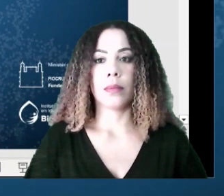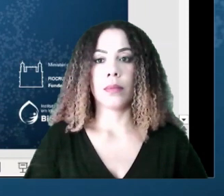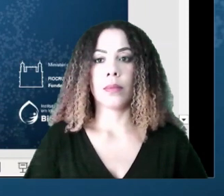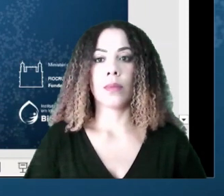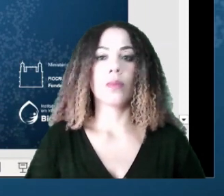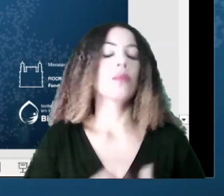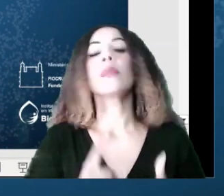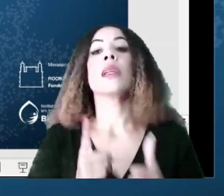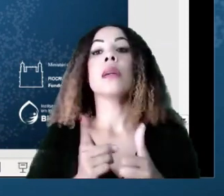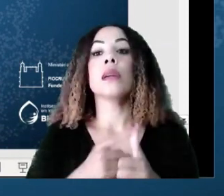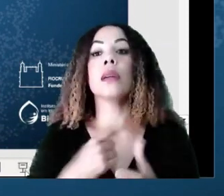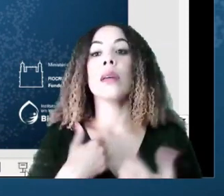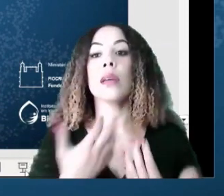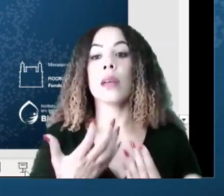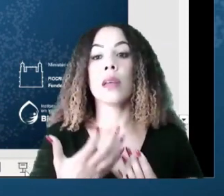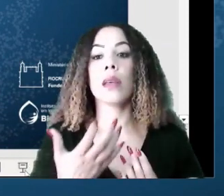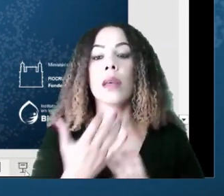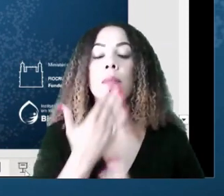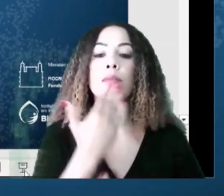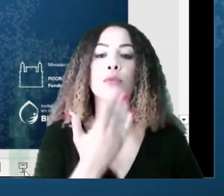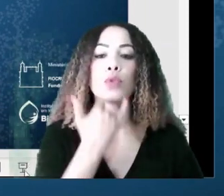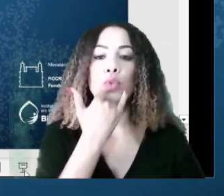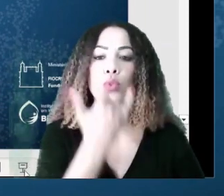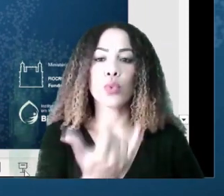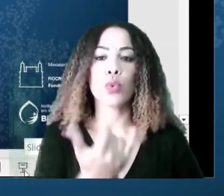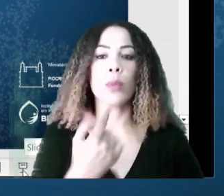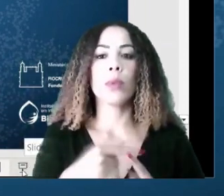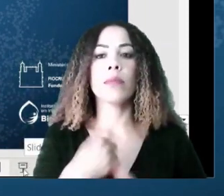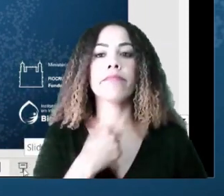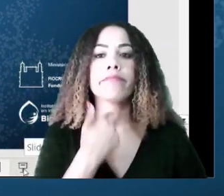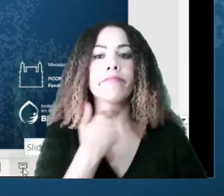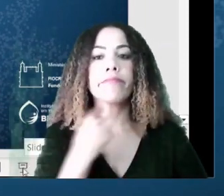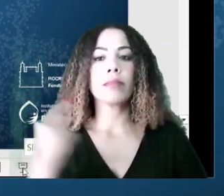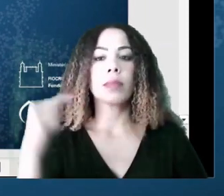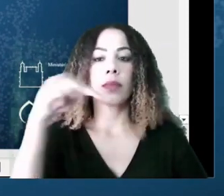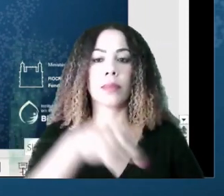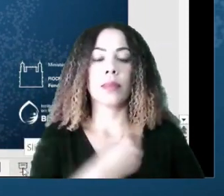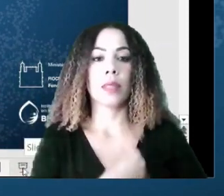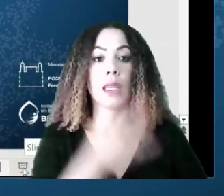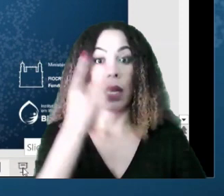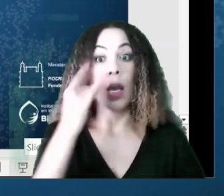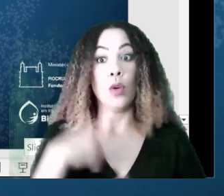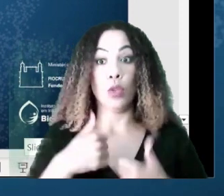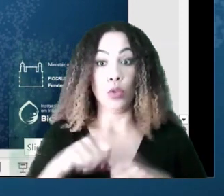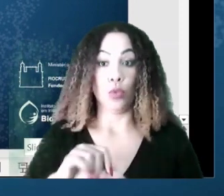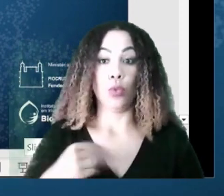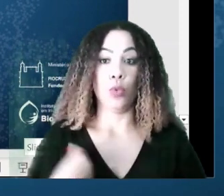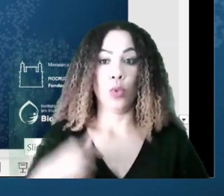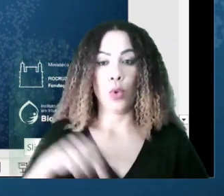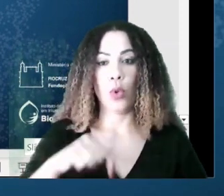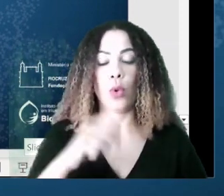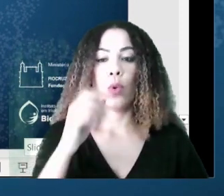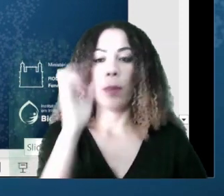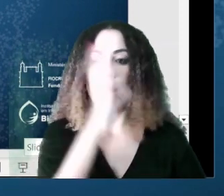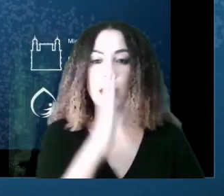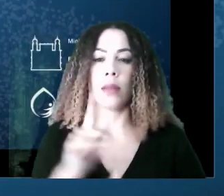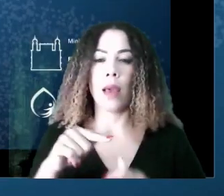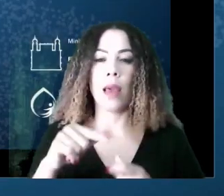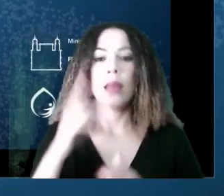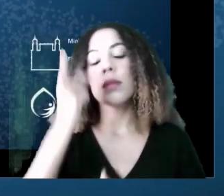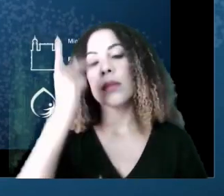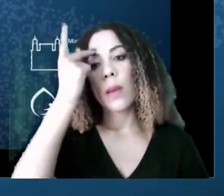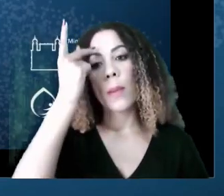Primeiro, eu gostaria de me desculpar por não poder estar aí. Eu estou no Brasil, na verdade, em São Paulo, mas eu